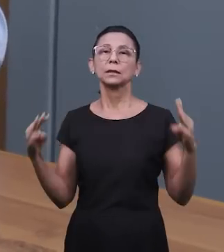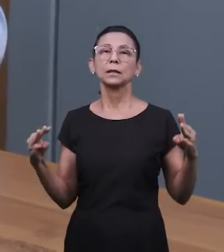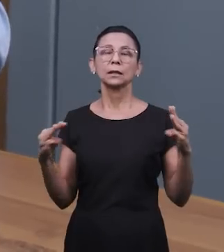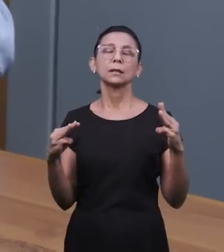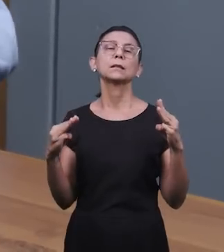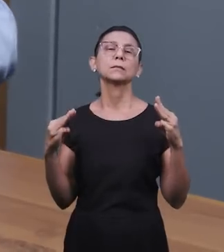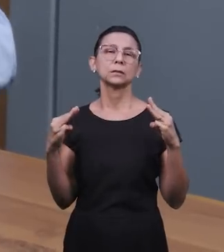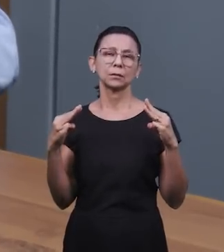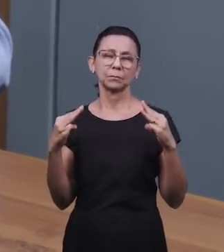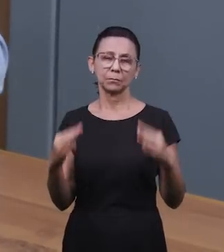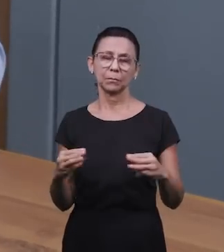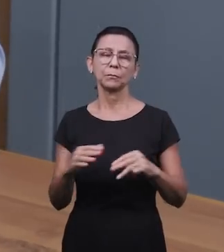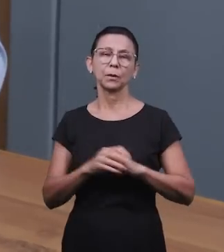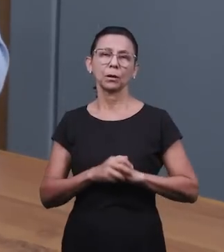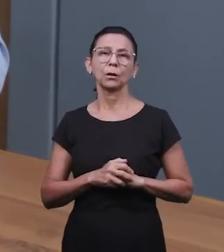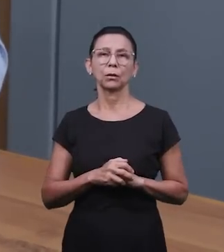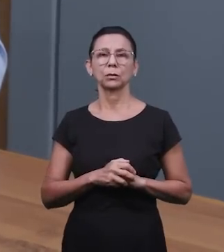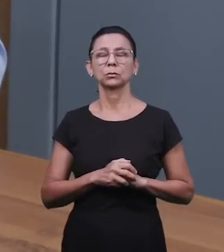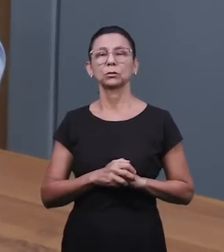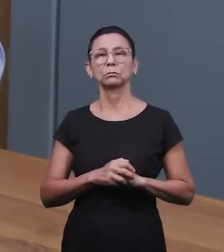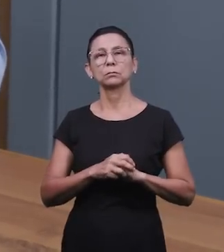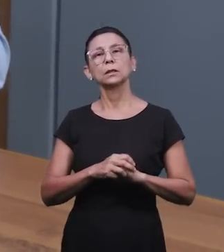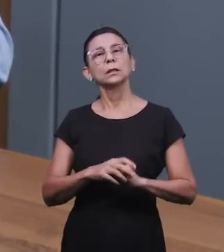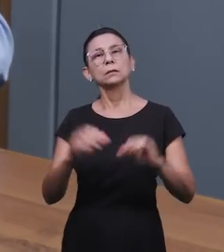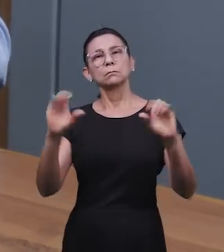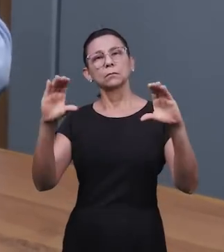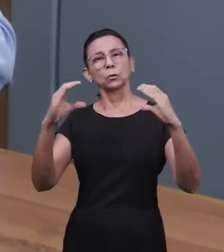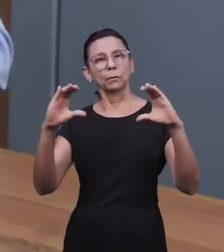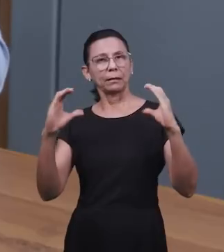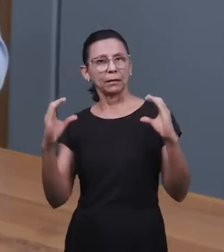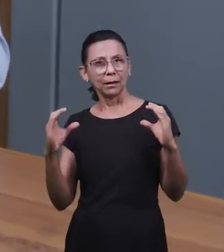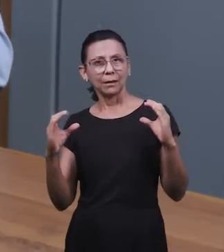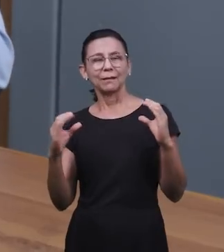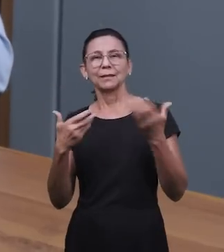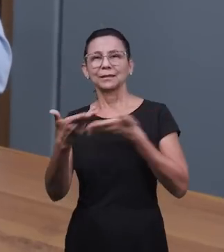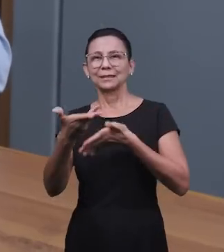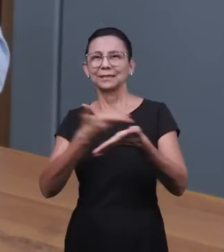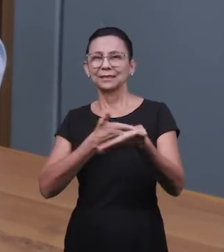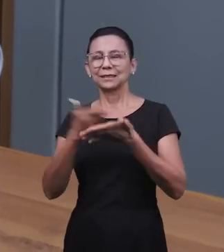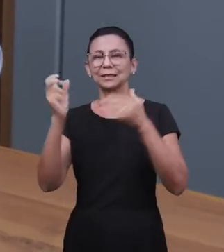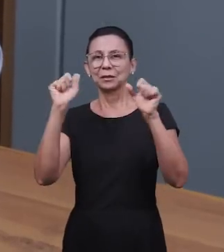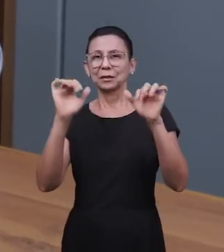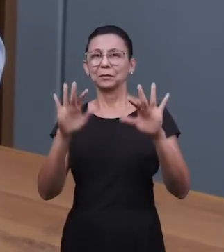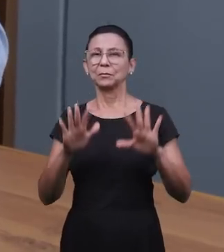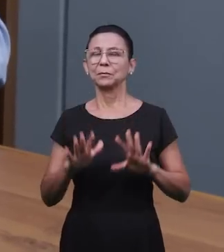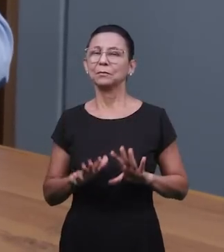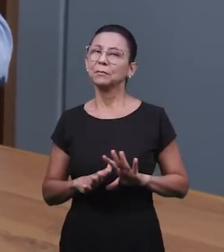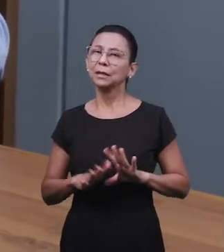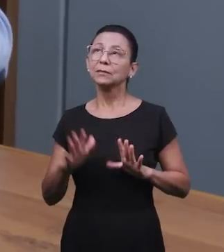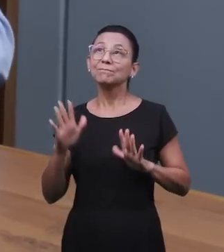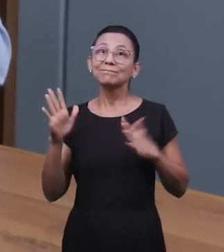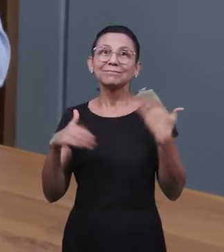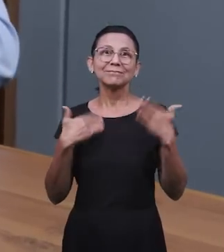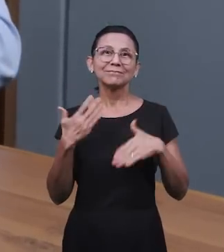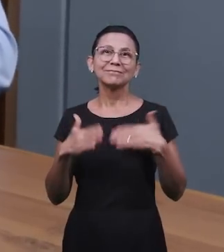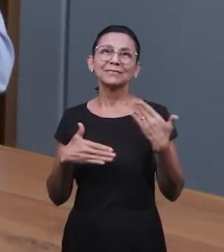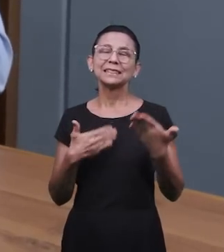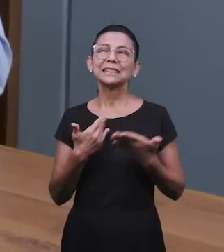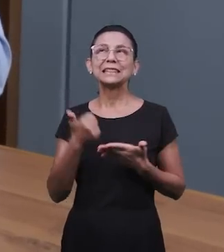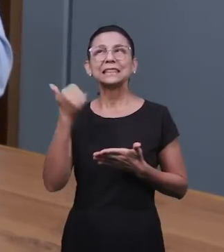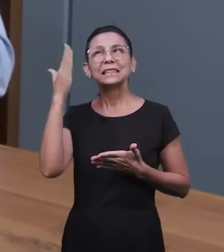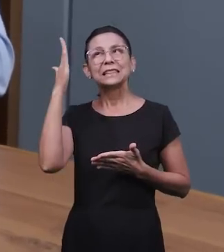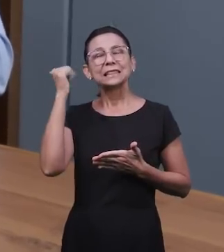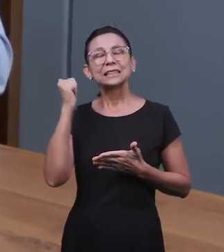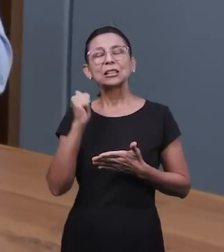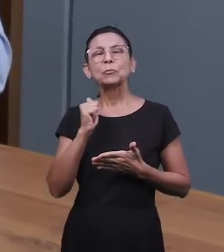lá você pode, inclusive, colocar o seu comentário, interagir com a gente. Será uma bênção para nós, uma alegria saber o que